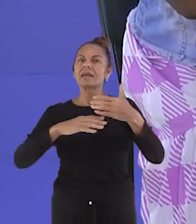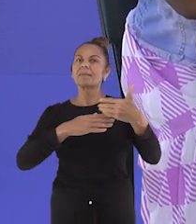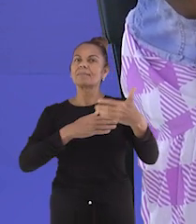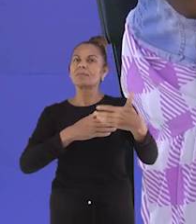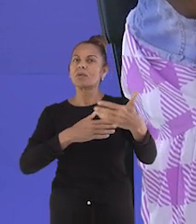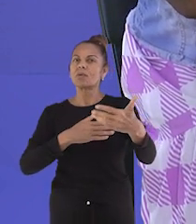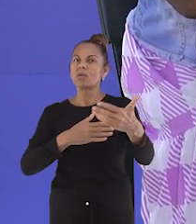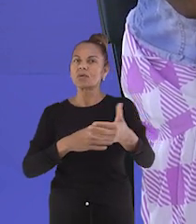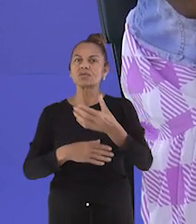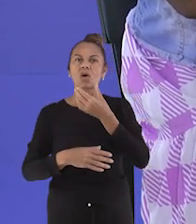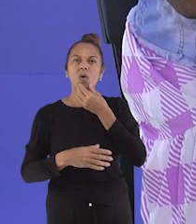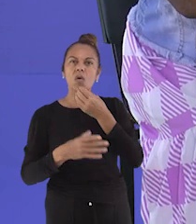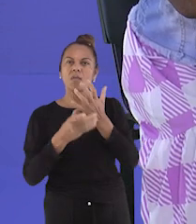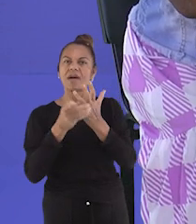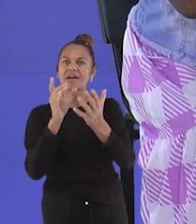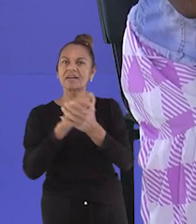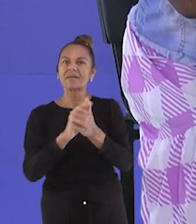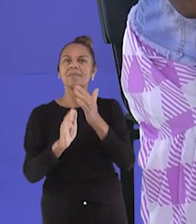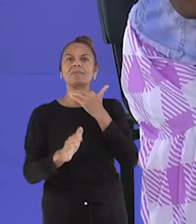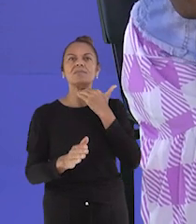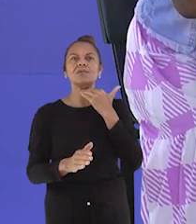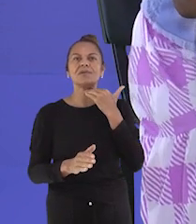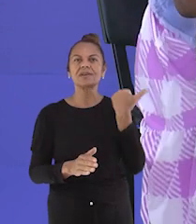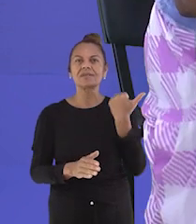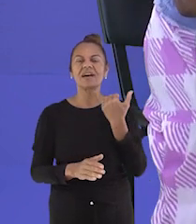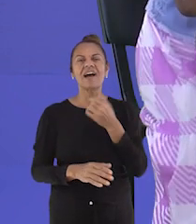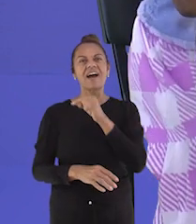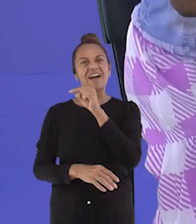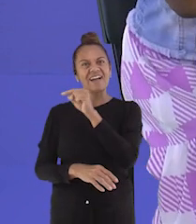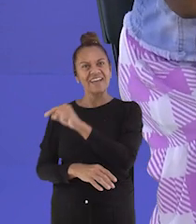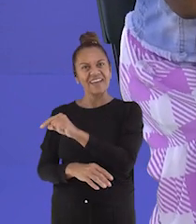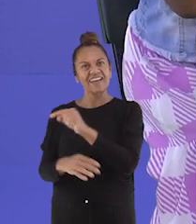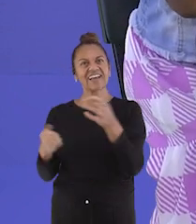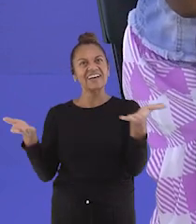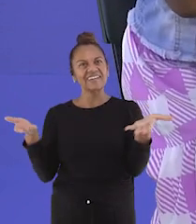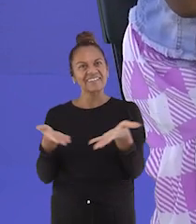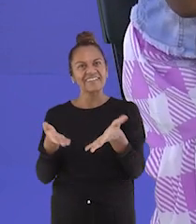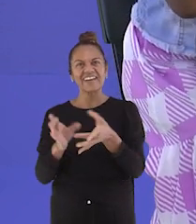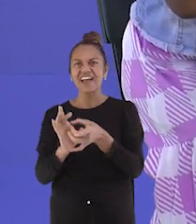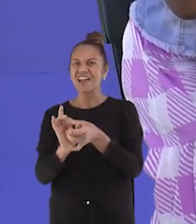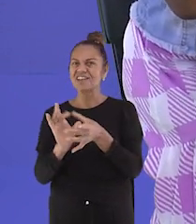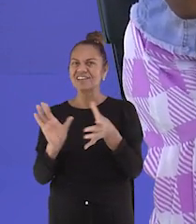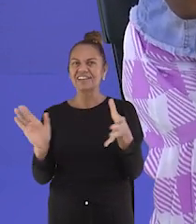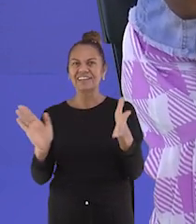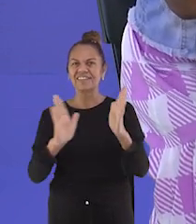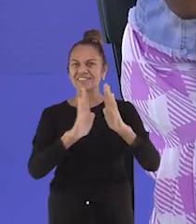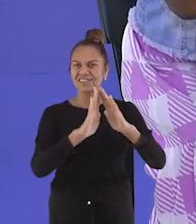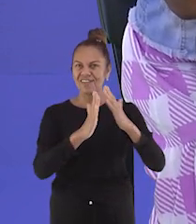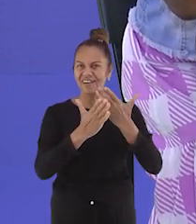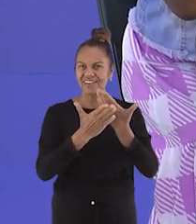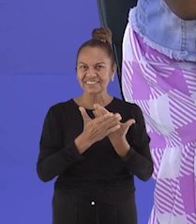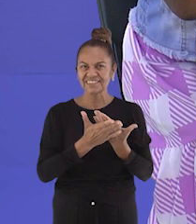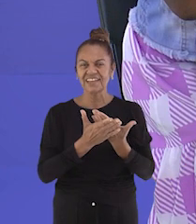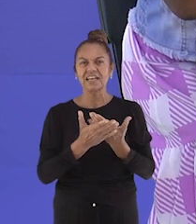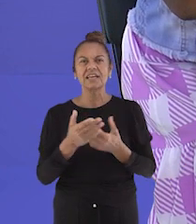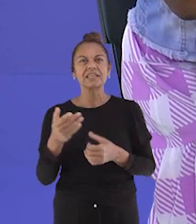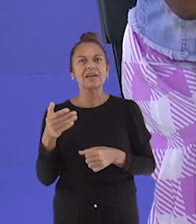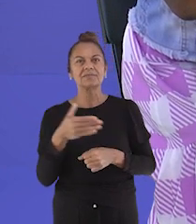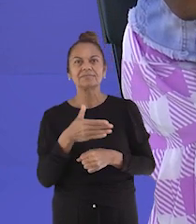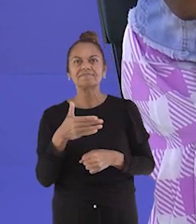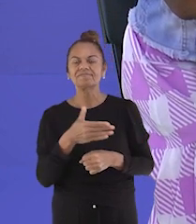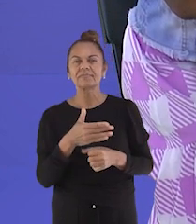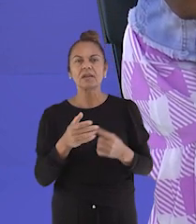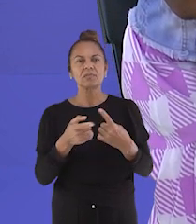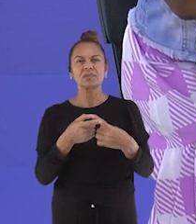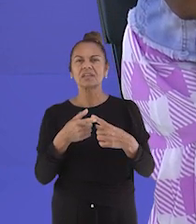quando ela veio para a escola. E aí como eu trabalhava de manhã e à tarde, e ela ficava em casa, ela não